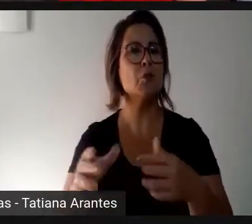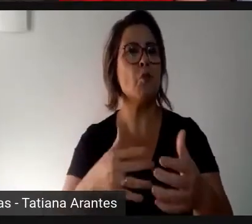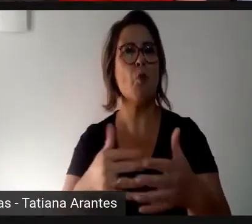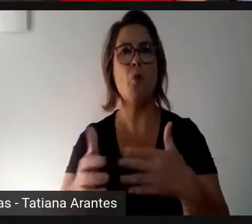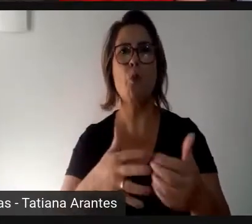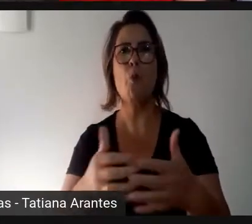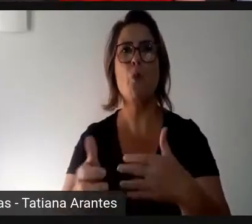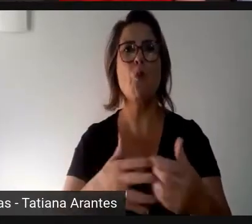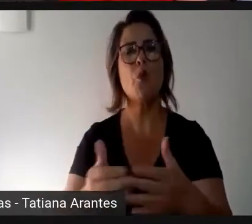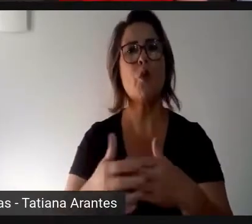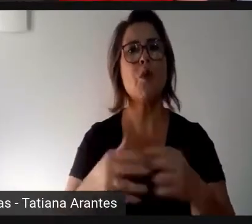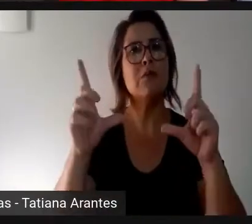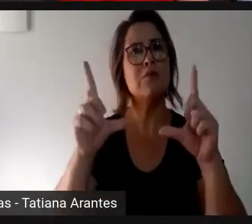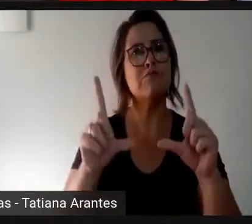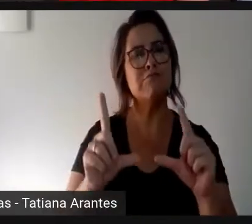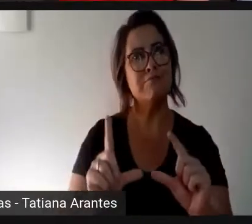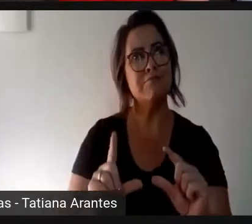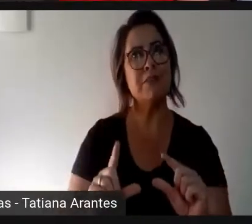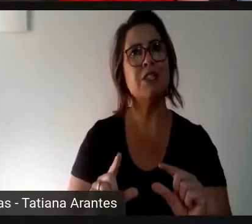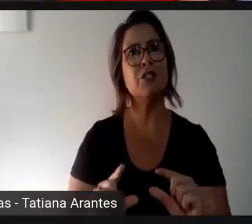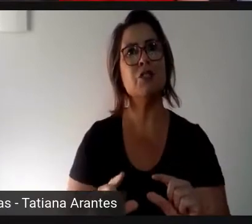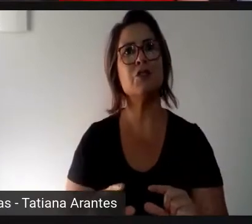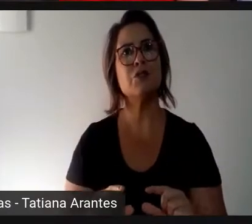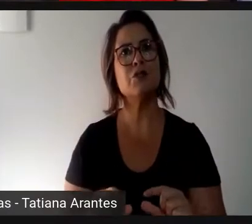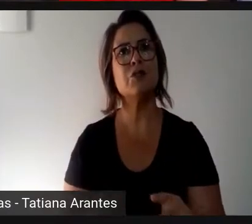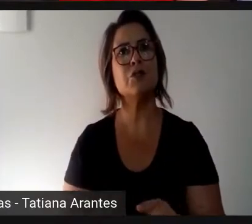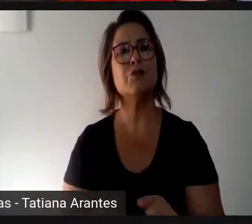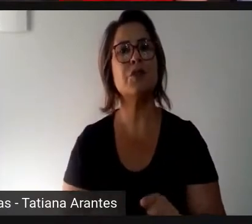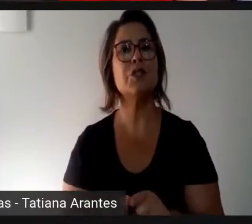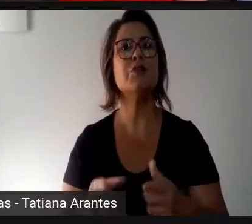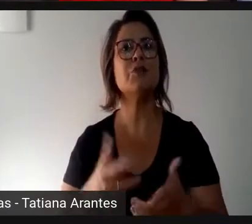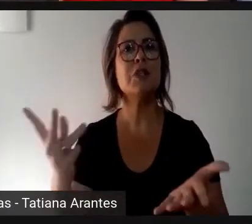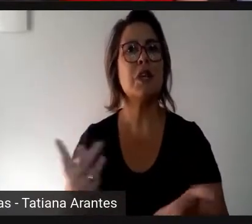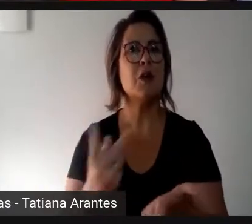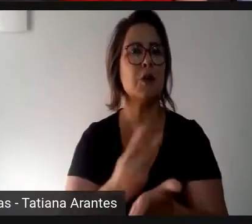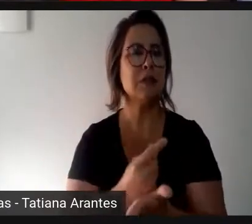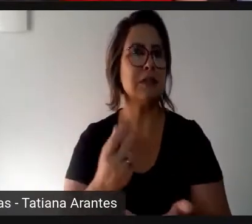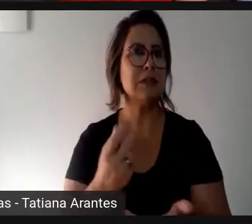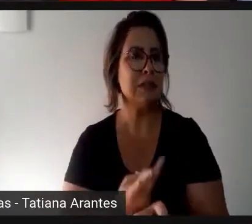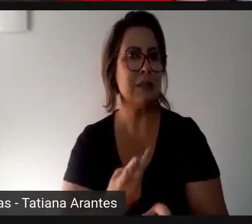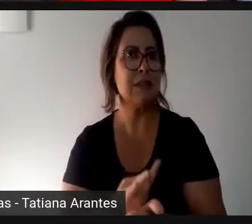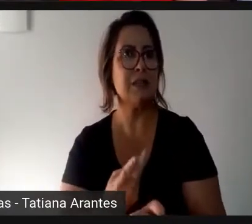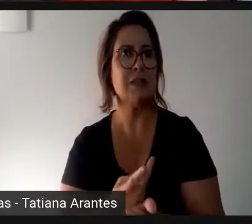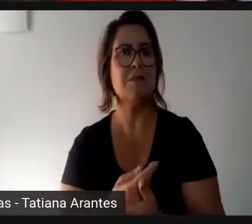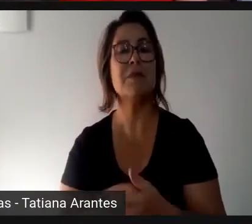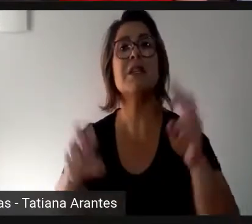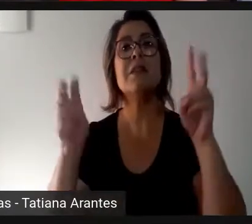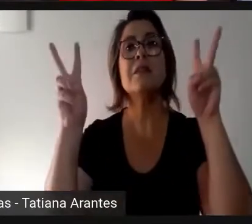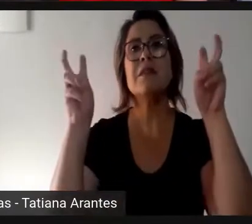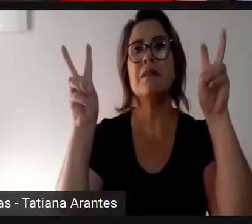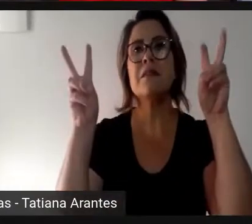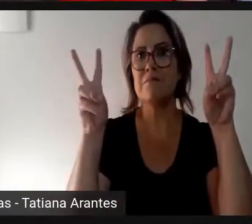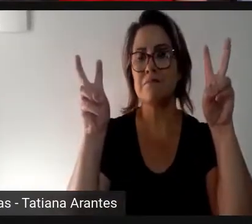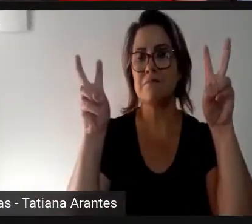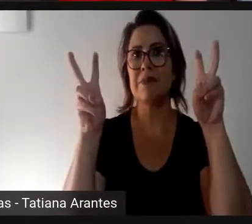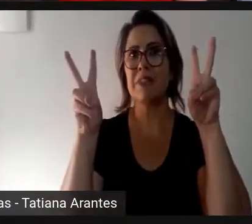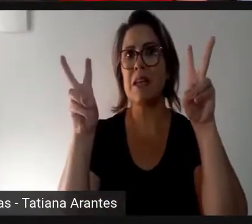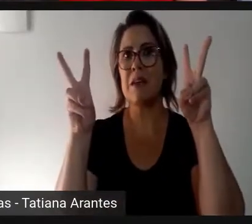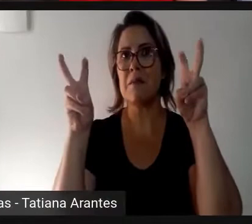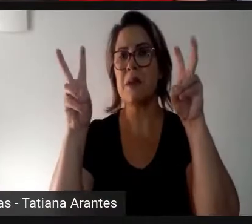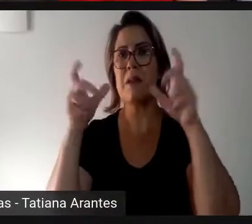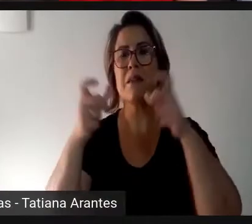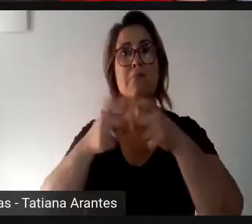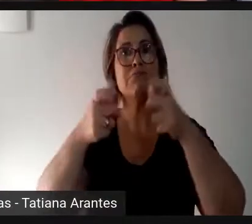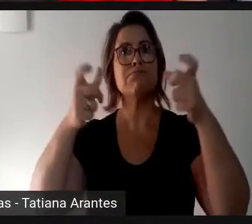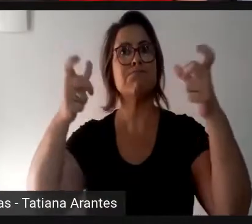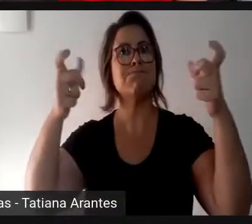pode diminuir o risco de que desvios ocorram. Esse tema do compliance, ele tem ganhado cada vez mais importância, né,